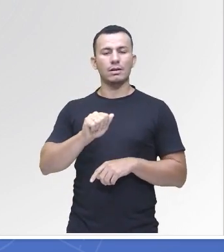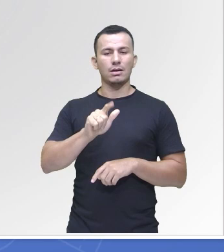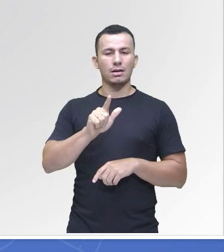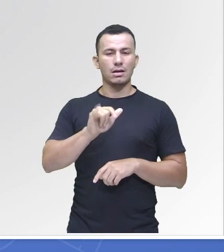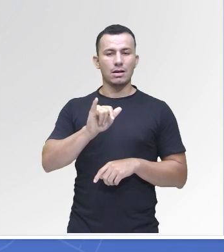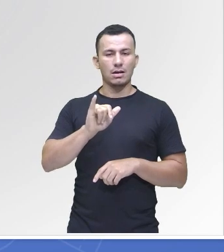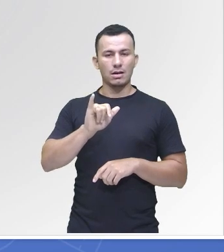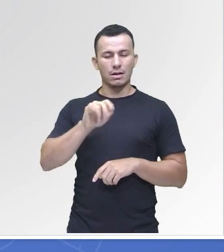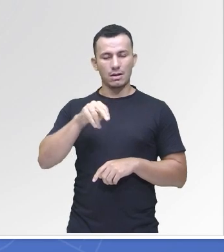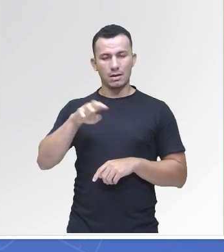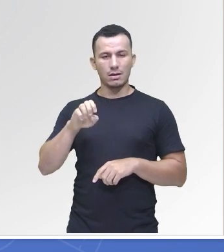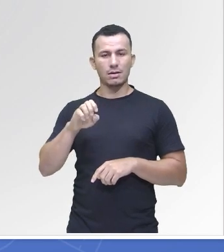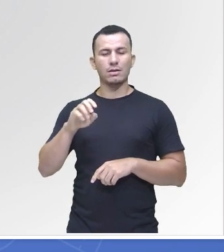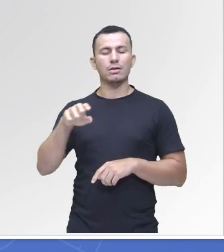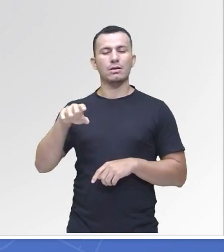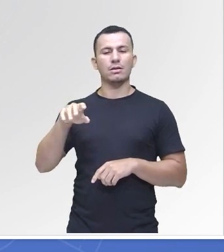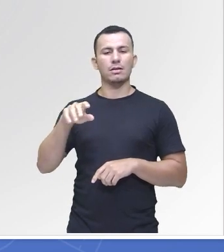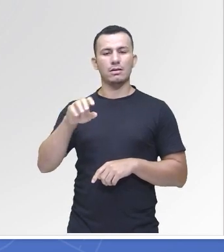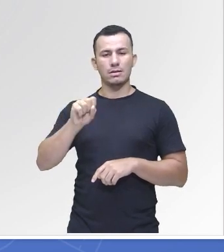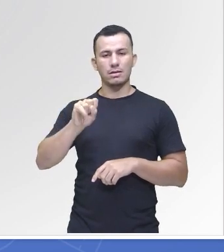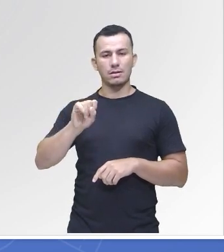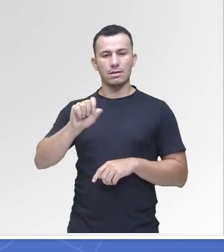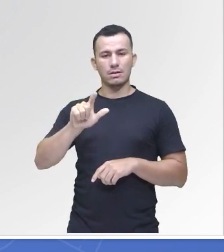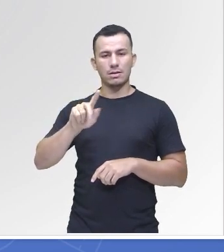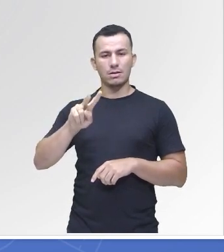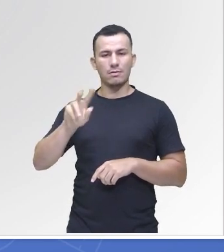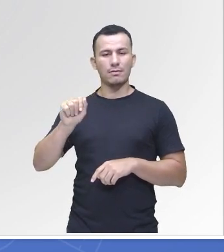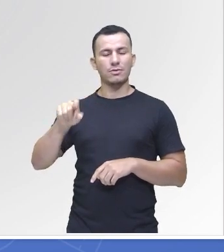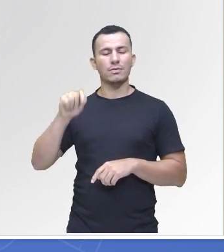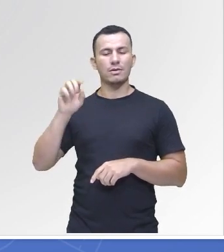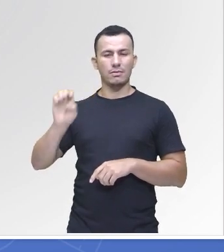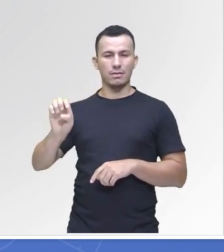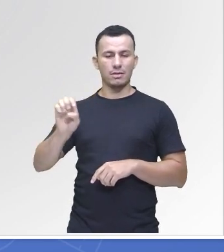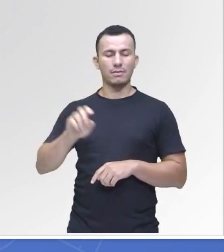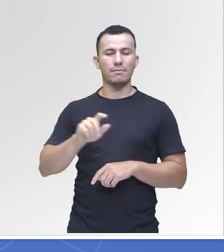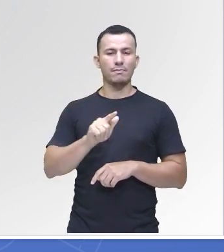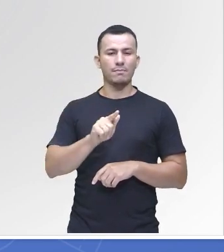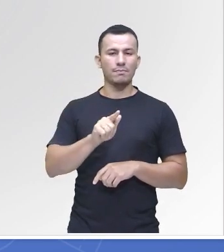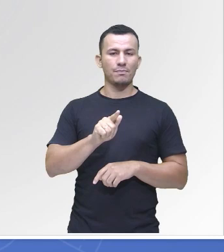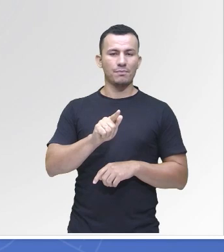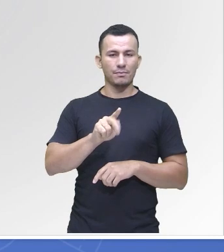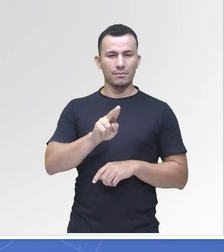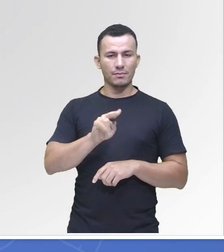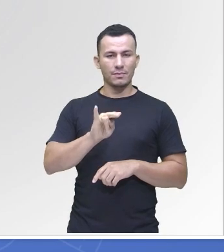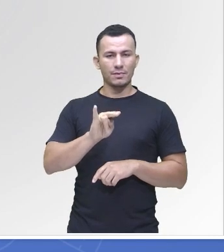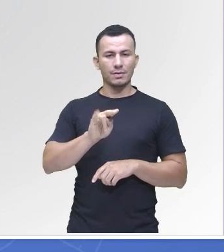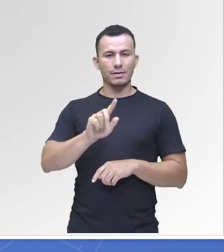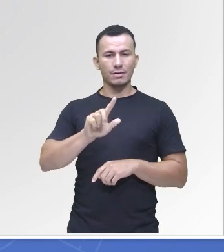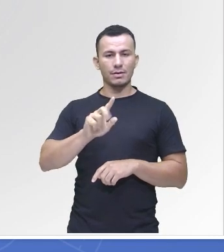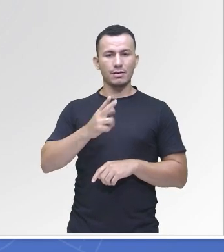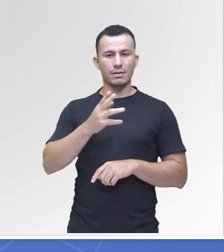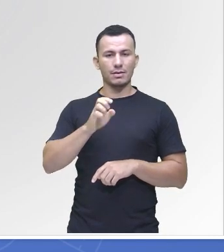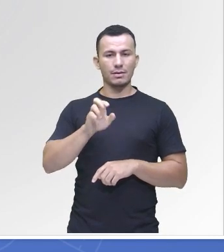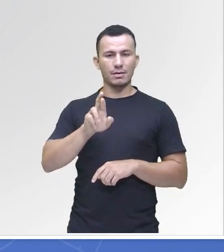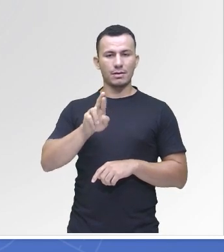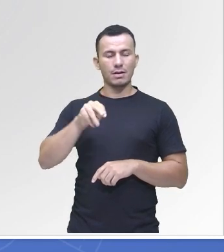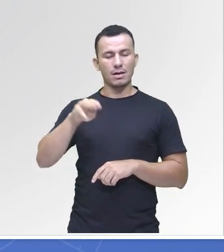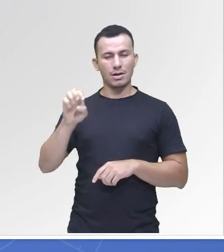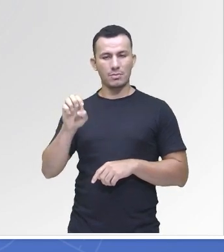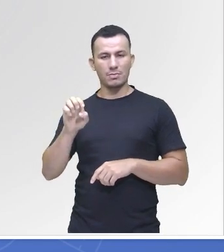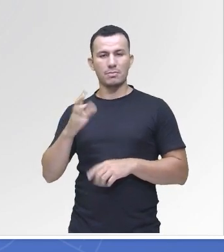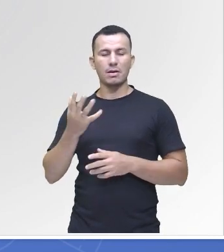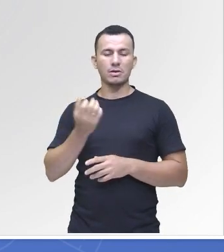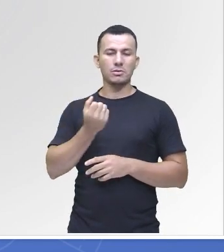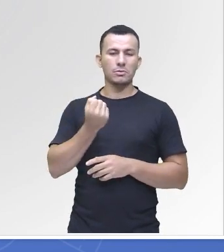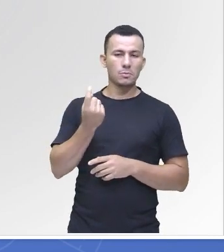Silva, que marcou a alternativa E na primeira questão. O Guilherme marcou a alternativa C, tá? Ele não identificou se é a